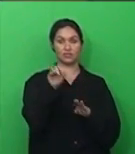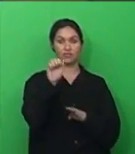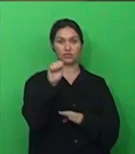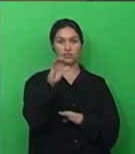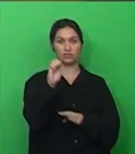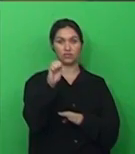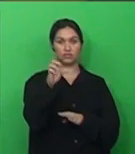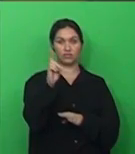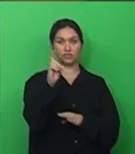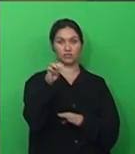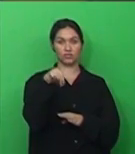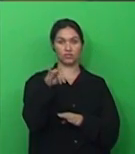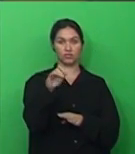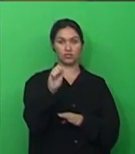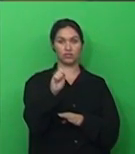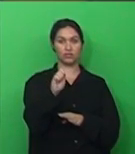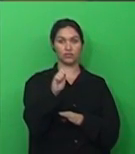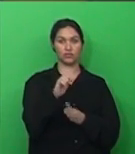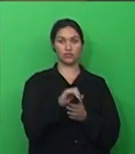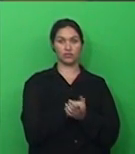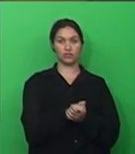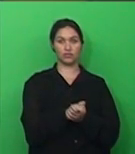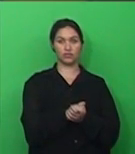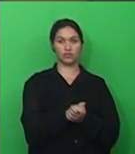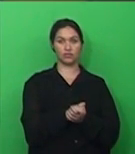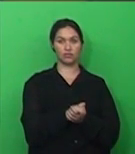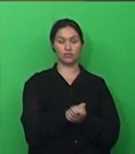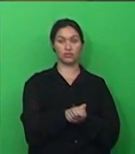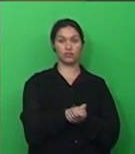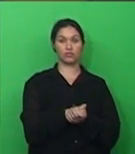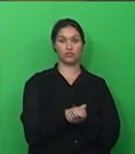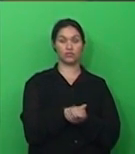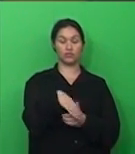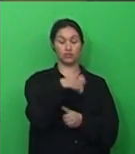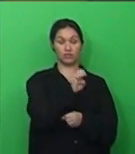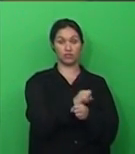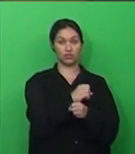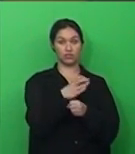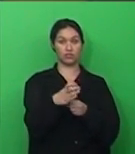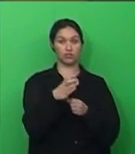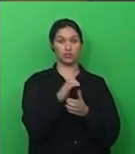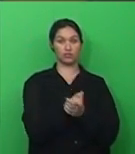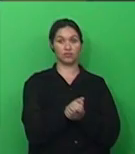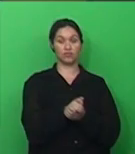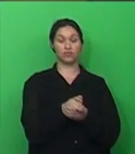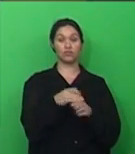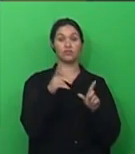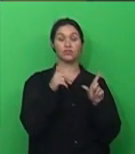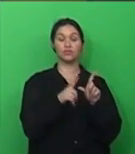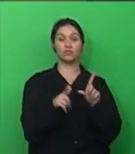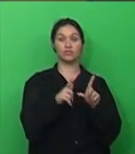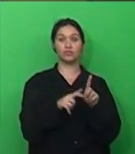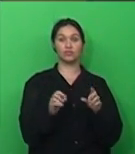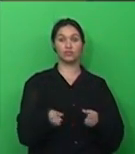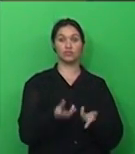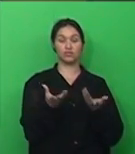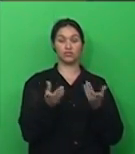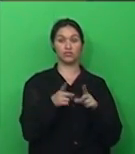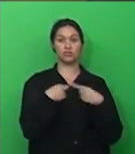de Letras, ACLA, pelo conjunto da obra, né? Então, somos um grupo aqui de Criciúma.